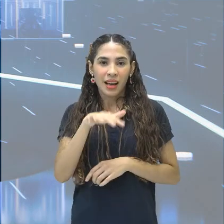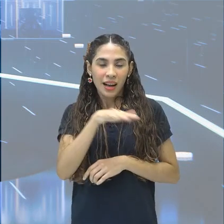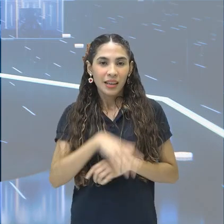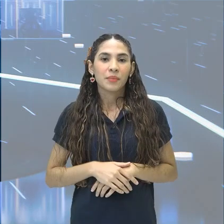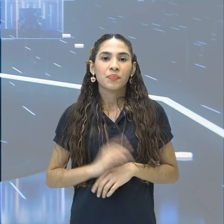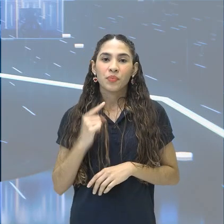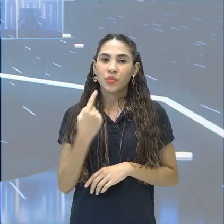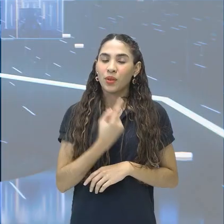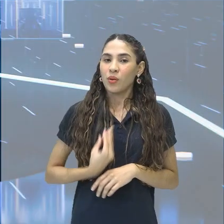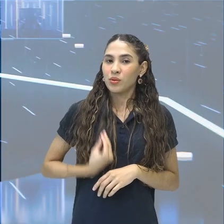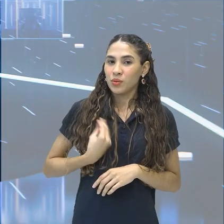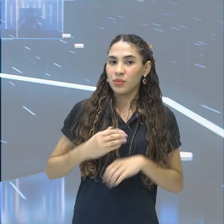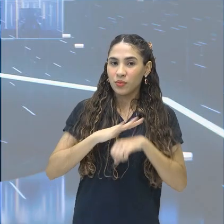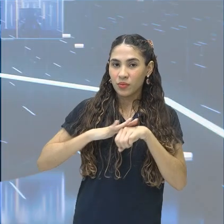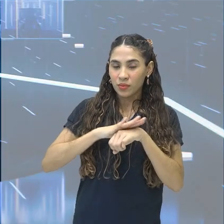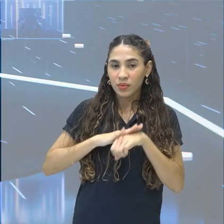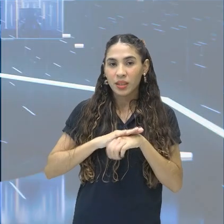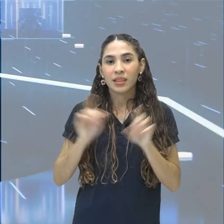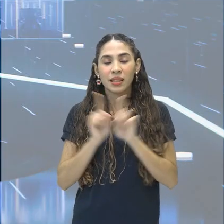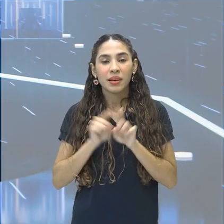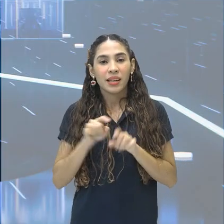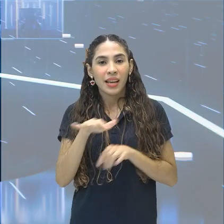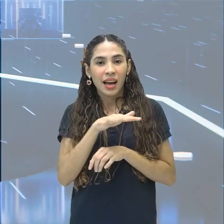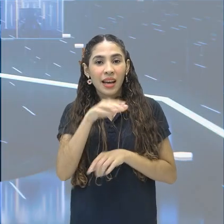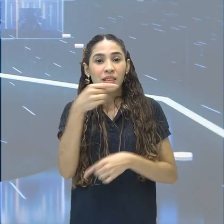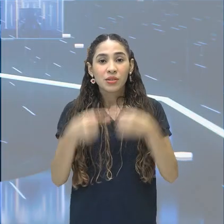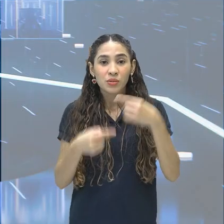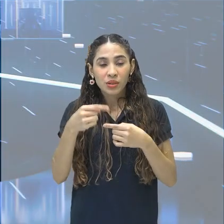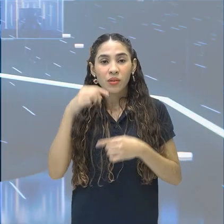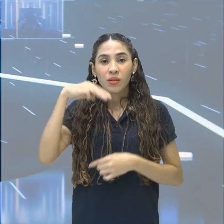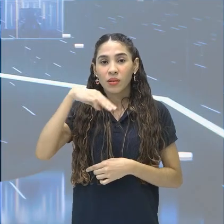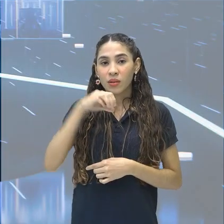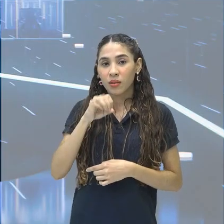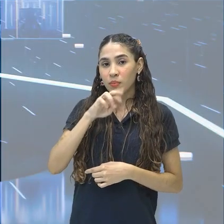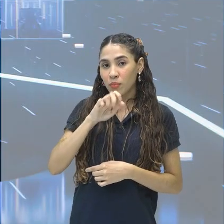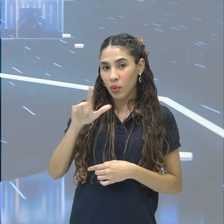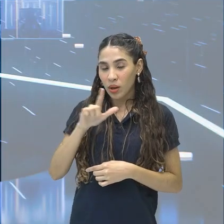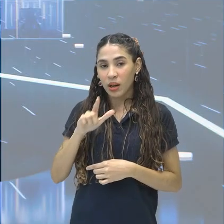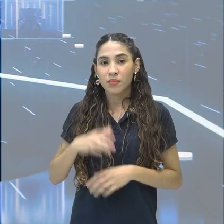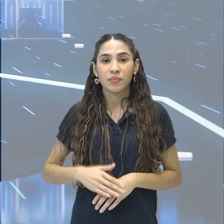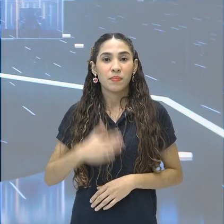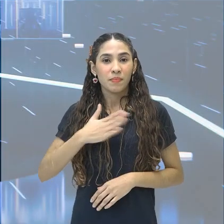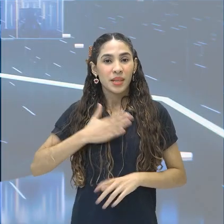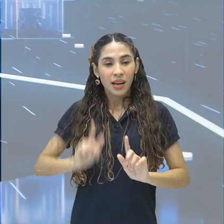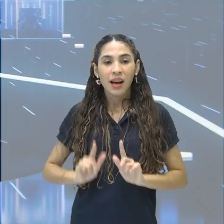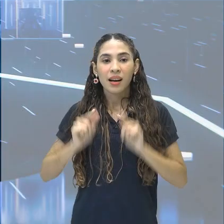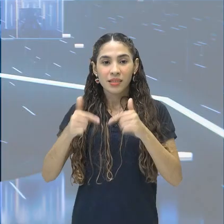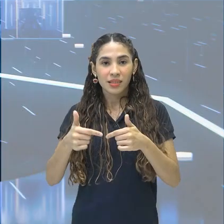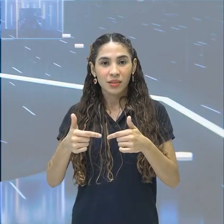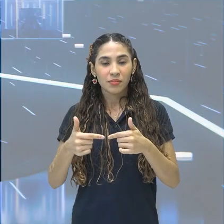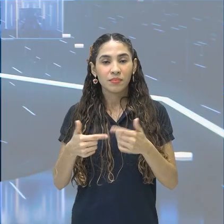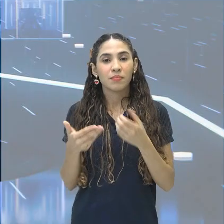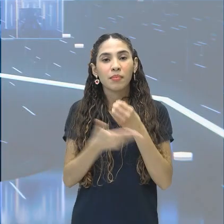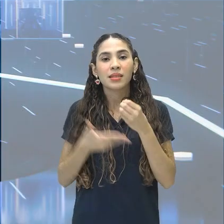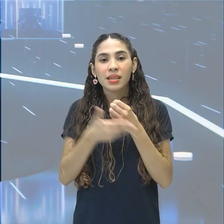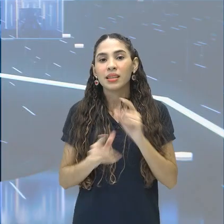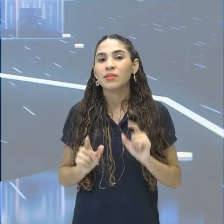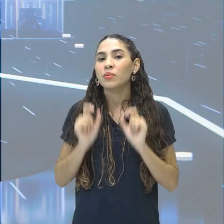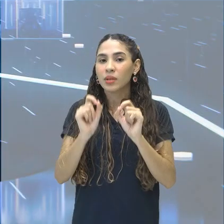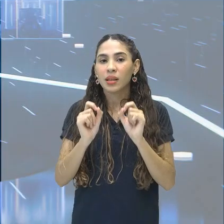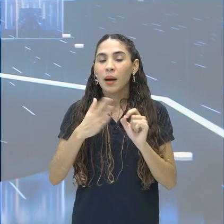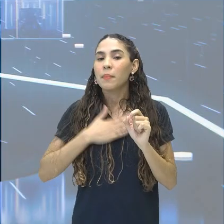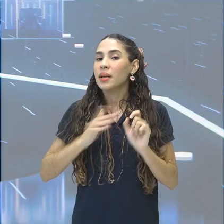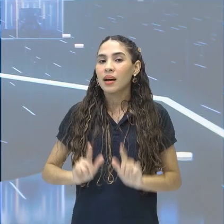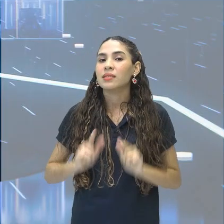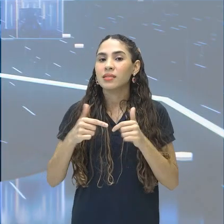que nós estamos conversando, nesse campo da moral, né? Da minha ação. Está baseada em quê a